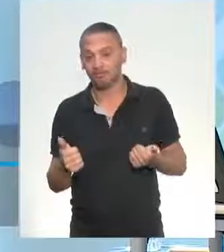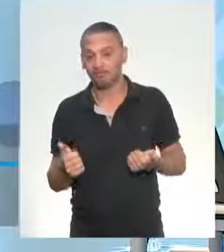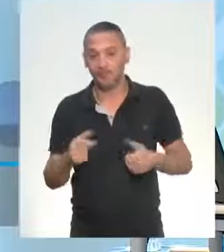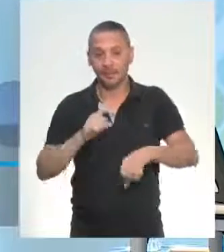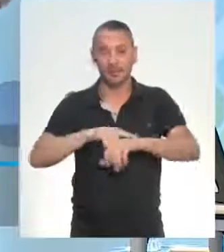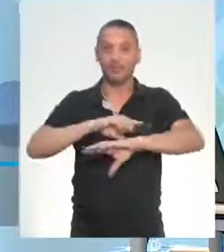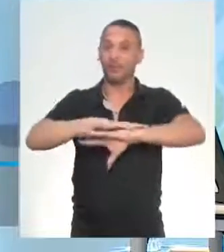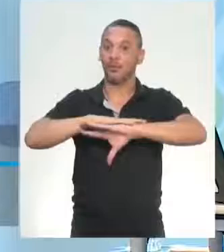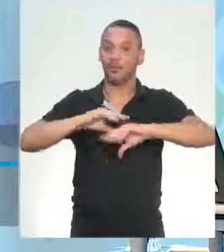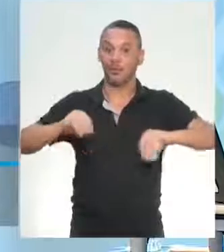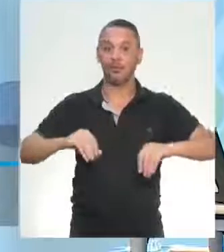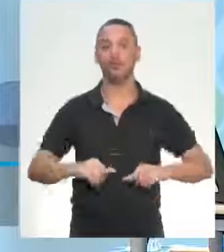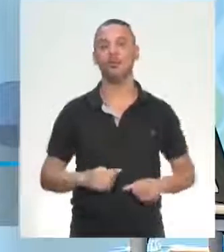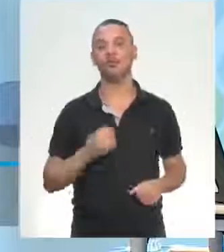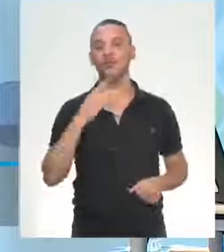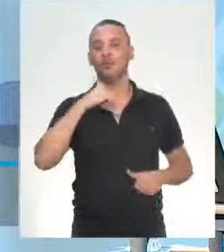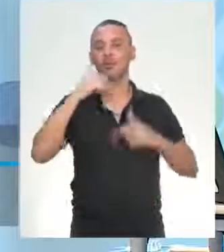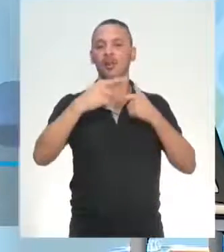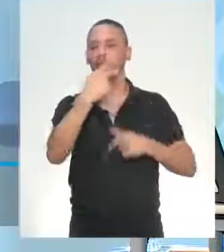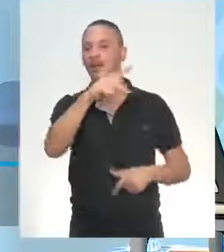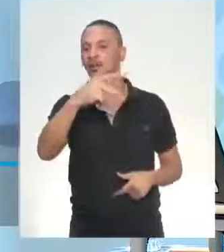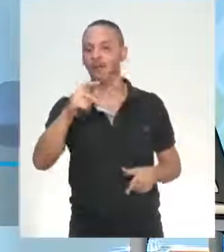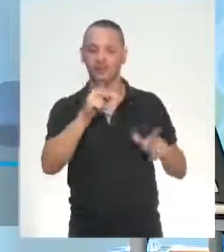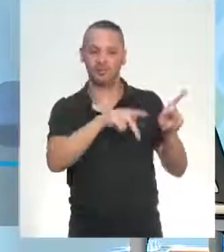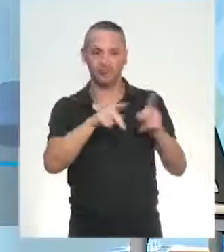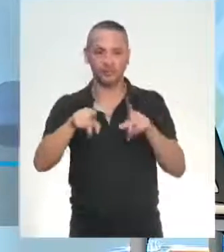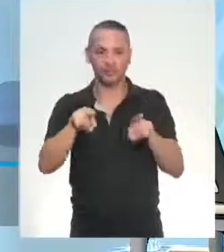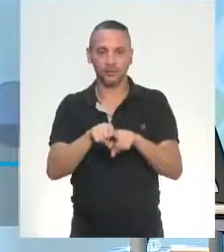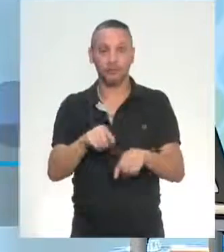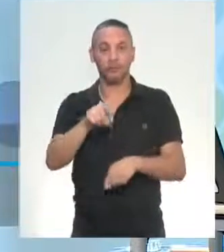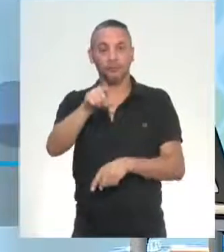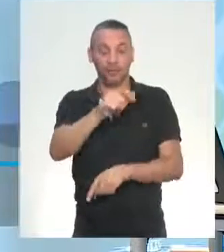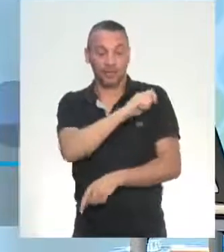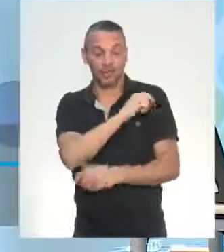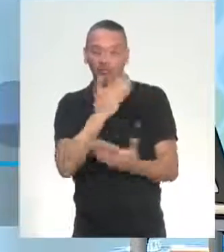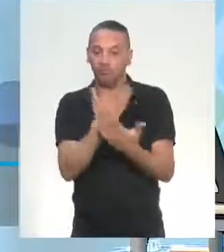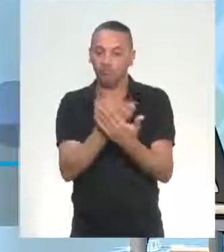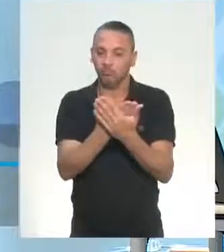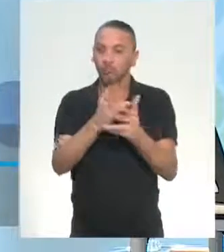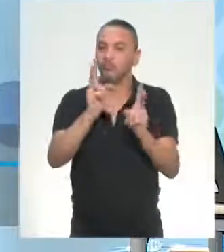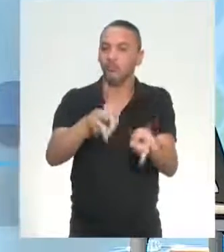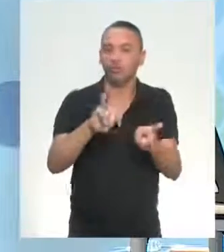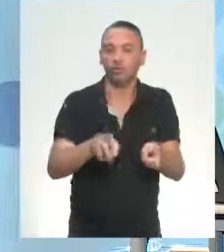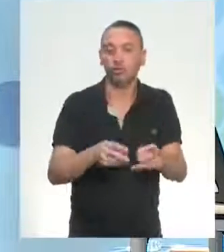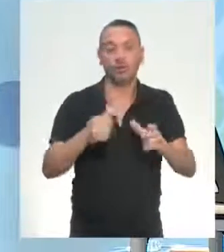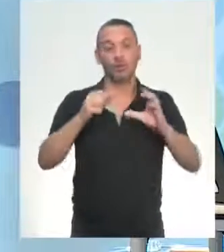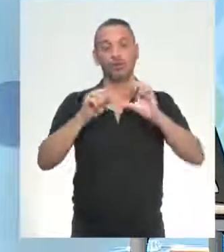tem mais tempo. Bom trabalho para os profs, garotada, continue estudando,